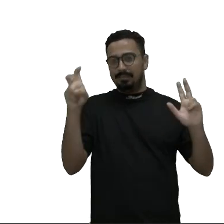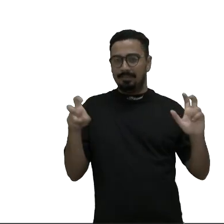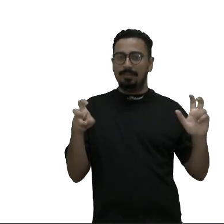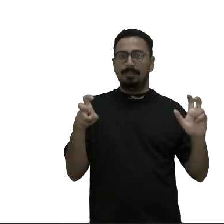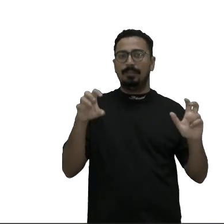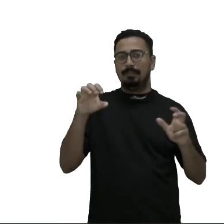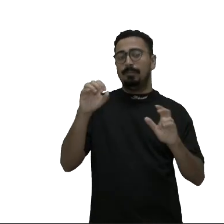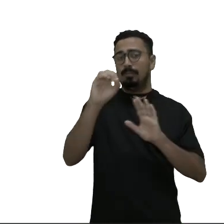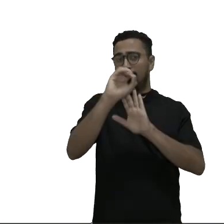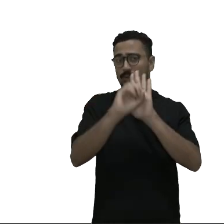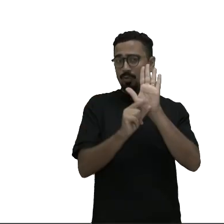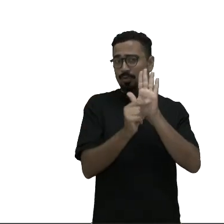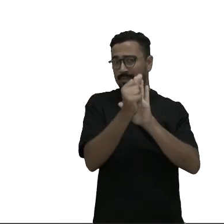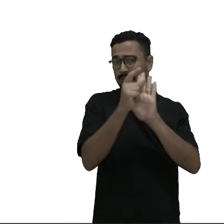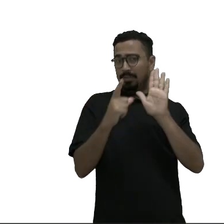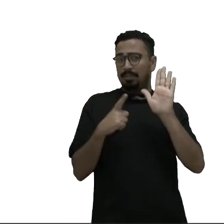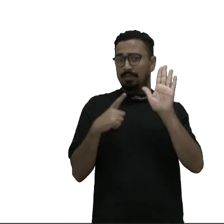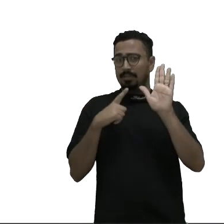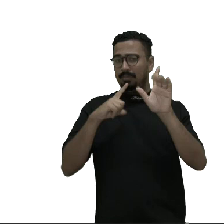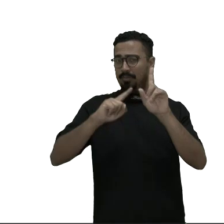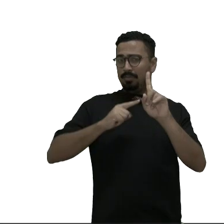teve um superávit de